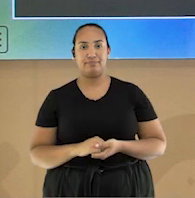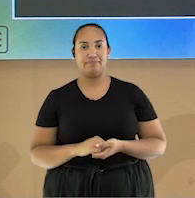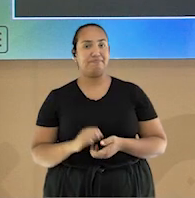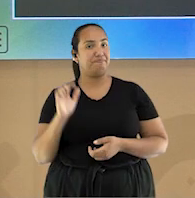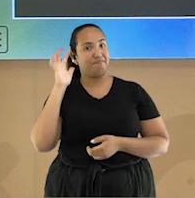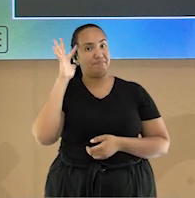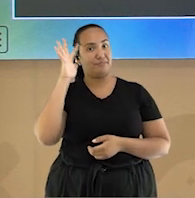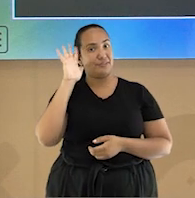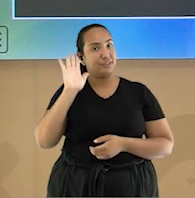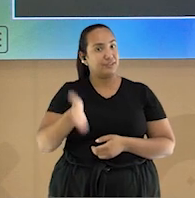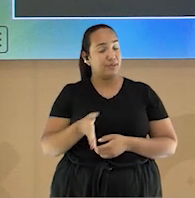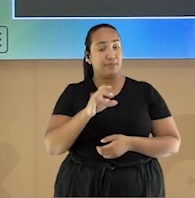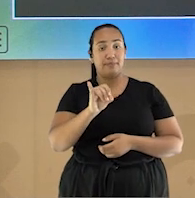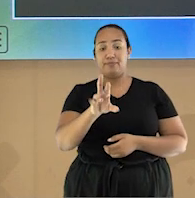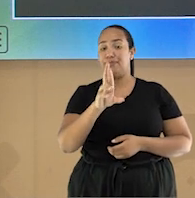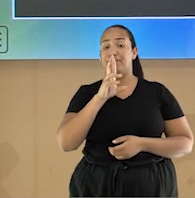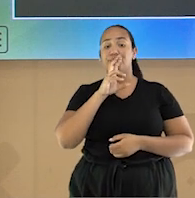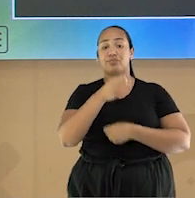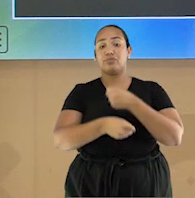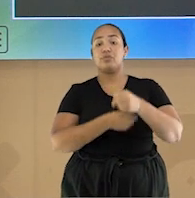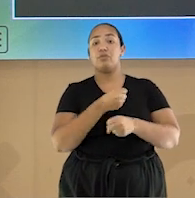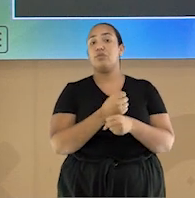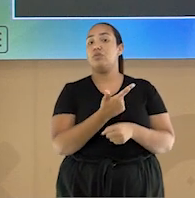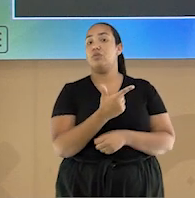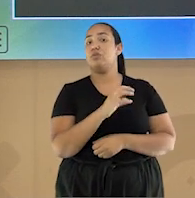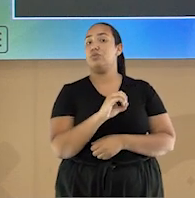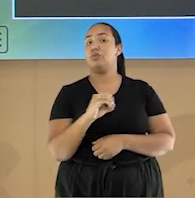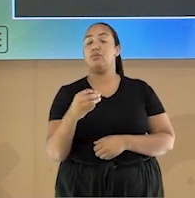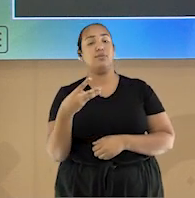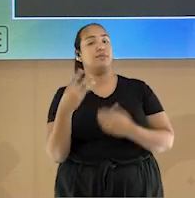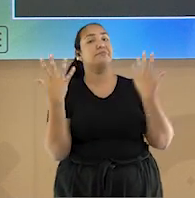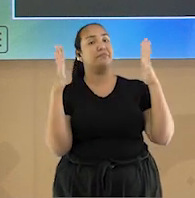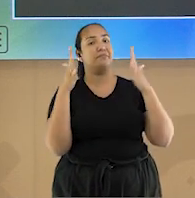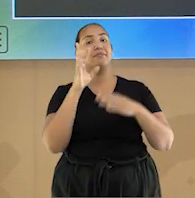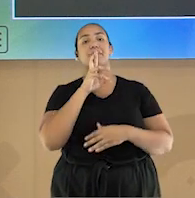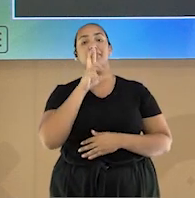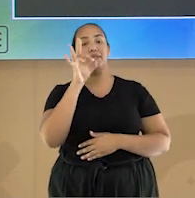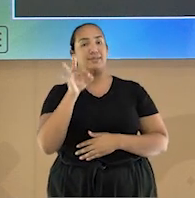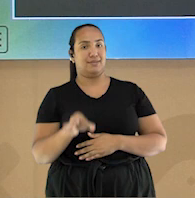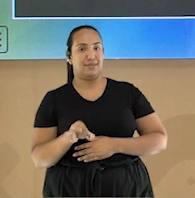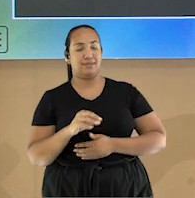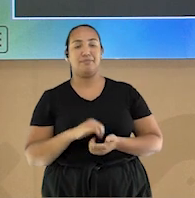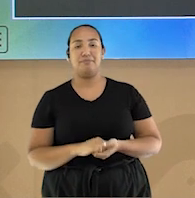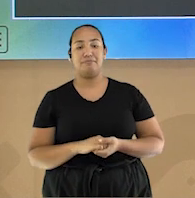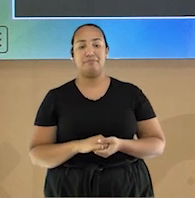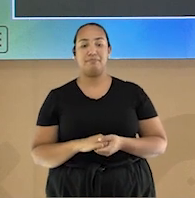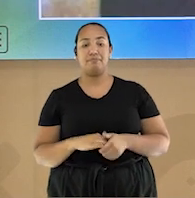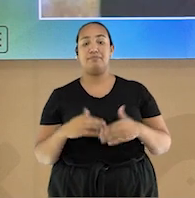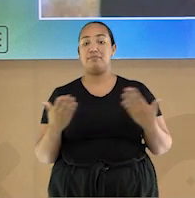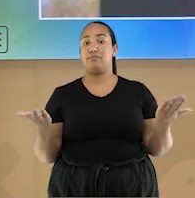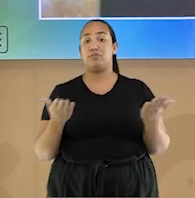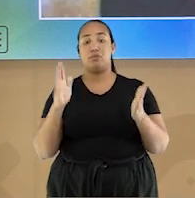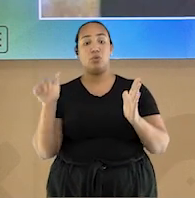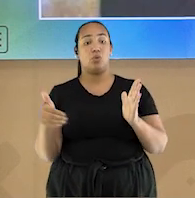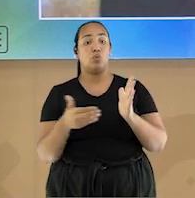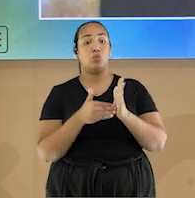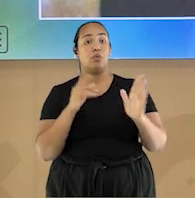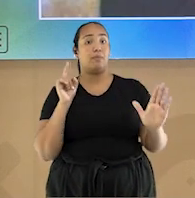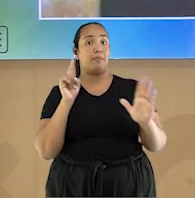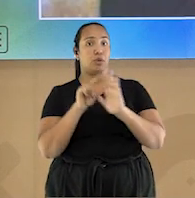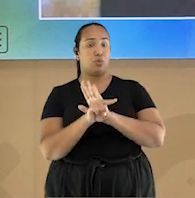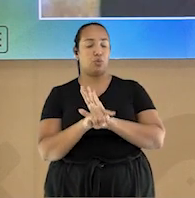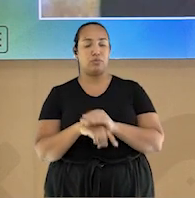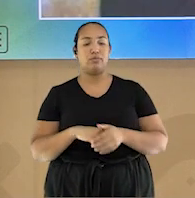Pensou? Bem, quem falou 2003, parabéns, é a opção correta. Vamos agora para a nossa última